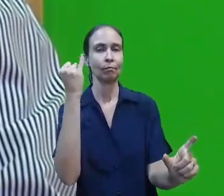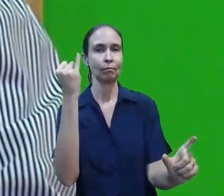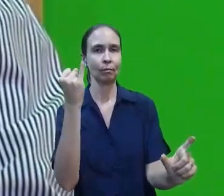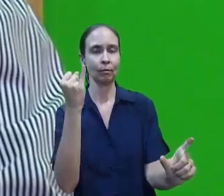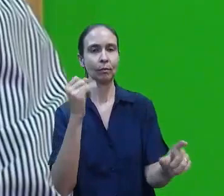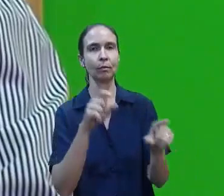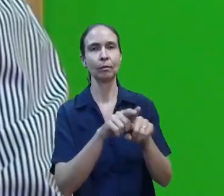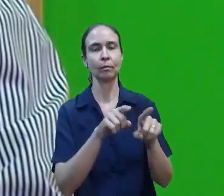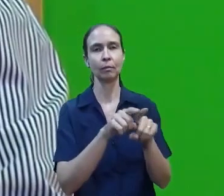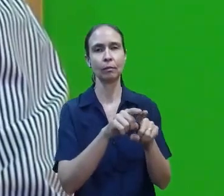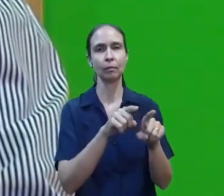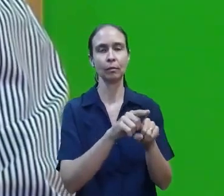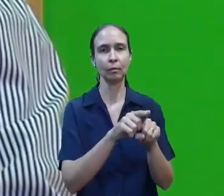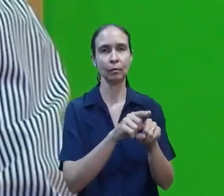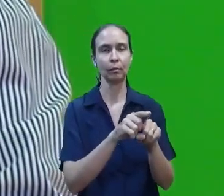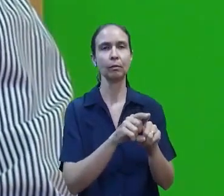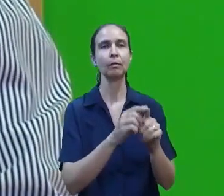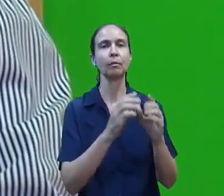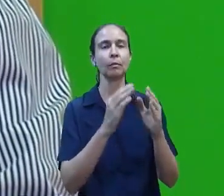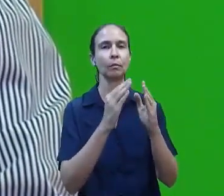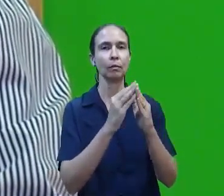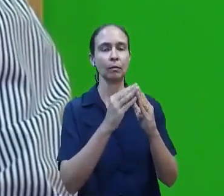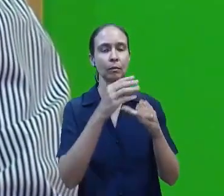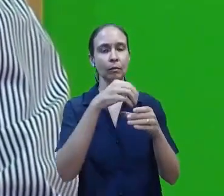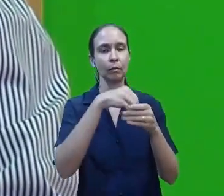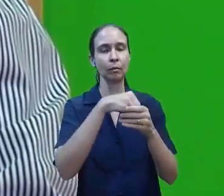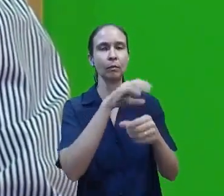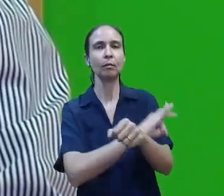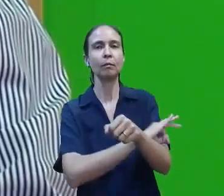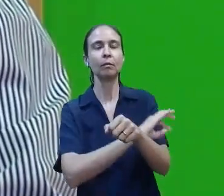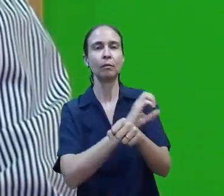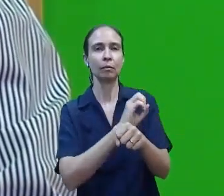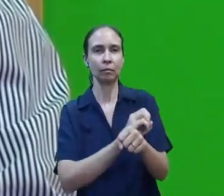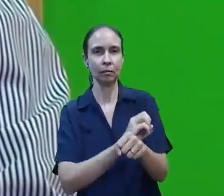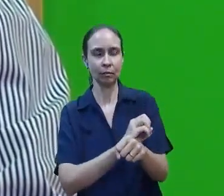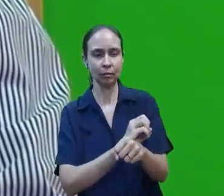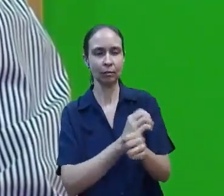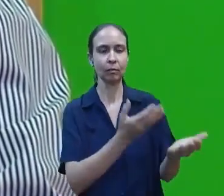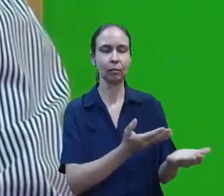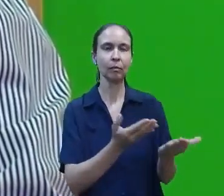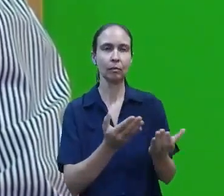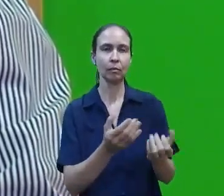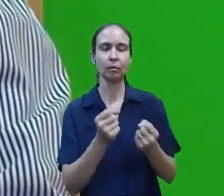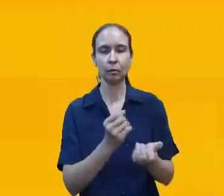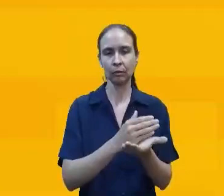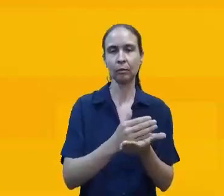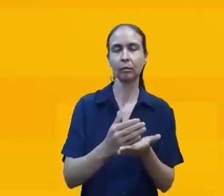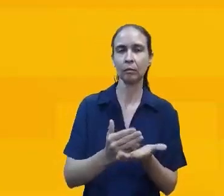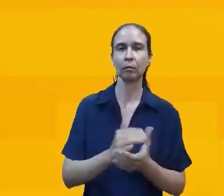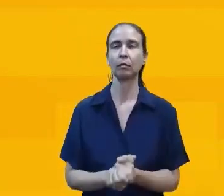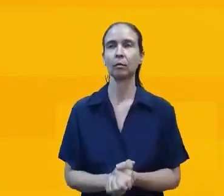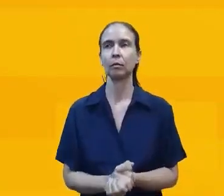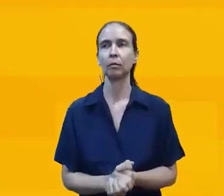cidadão tocantinense, tá? Então, a palavra com o senhor, doutor Aristóteles, para fazer as considerações.